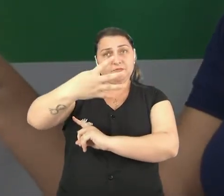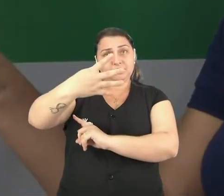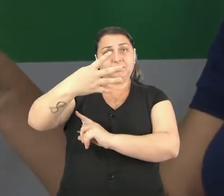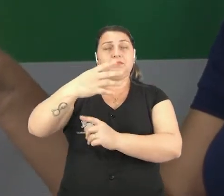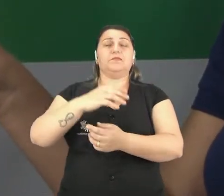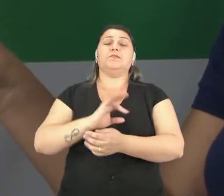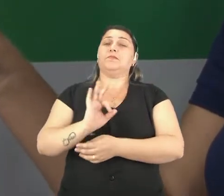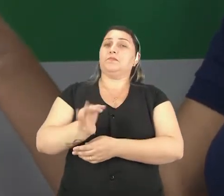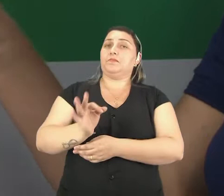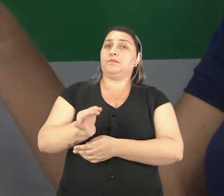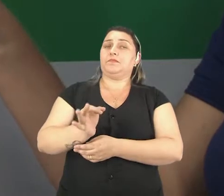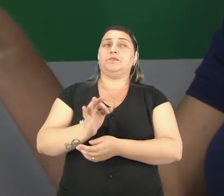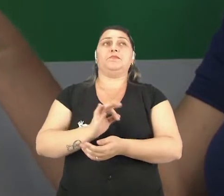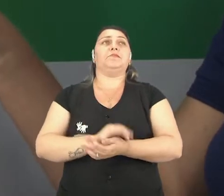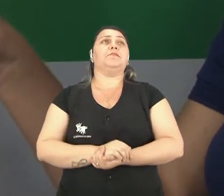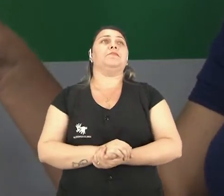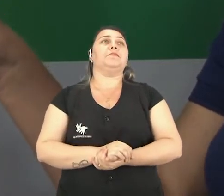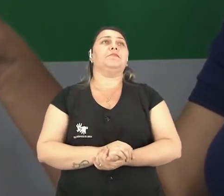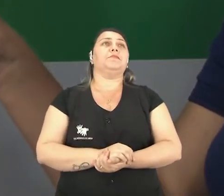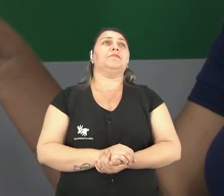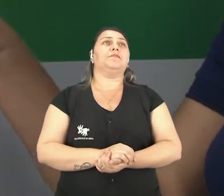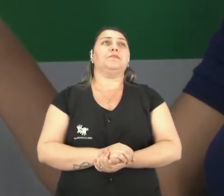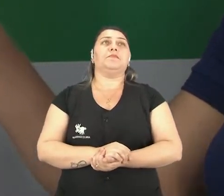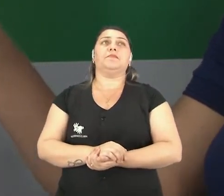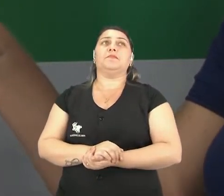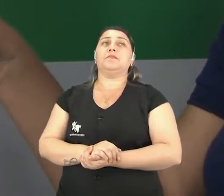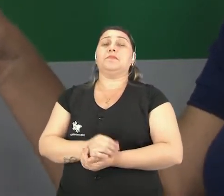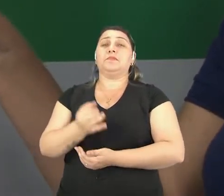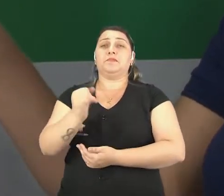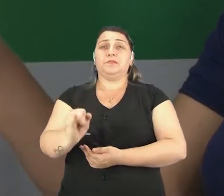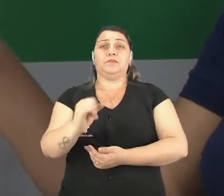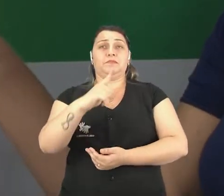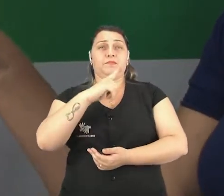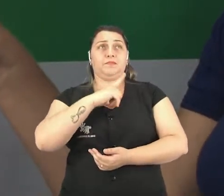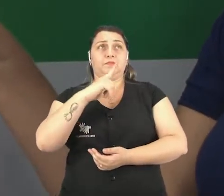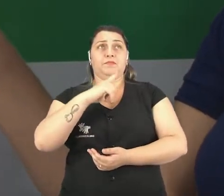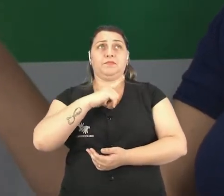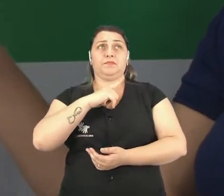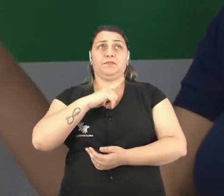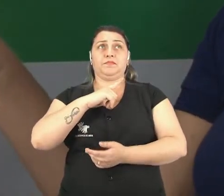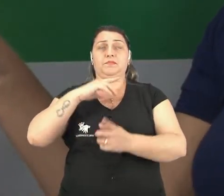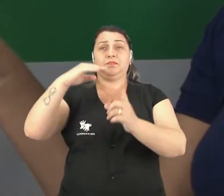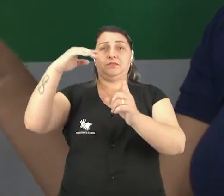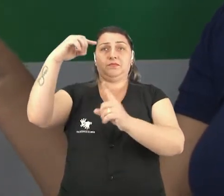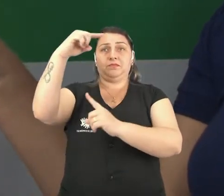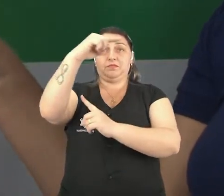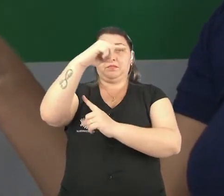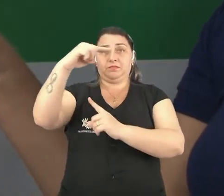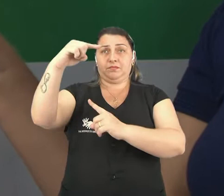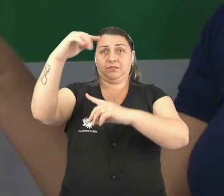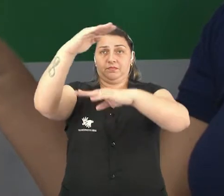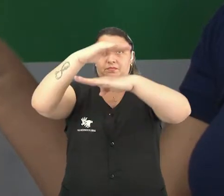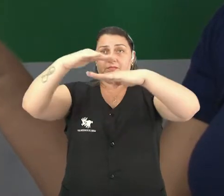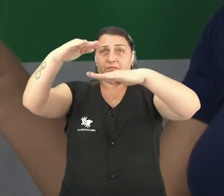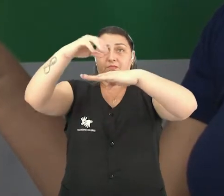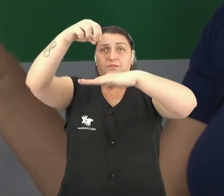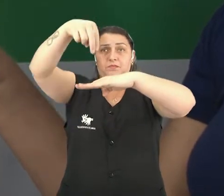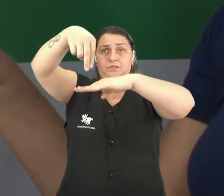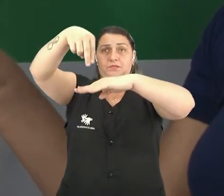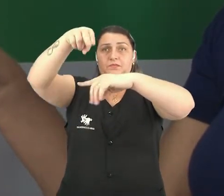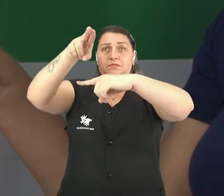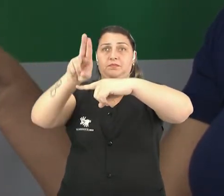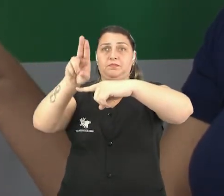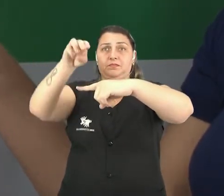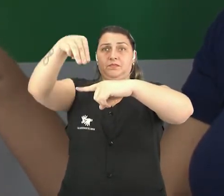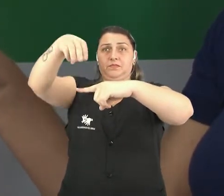4, certinho? E aqui, se nós temos aqui, em cima fica sempre o numerador,